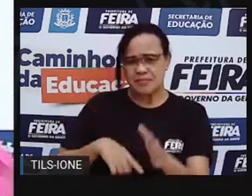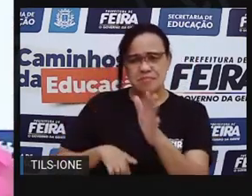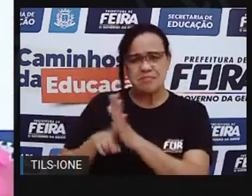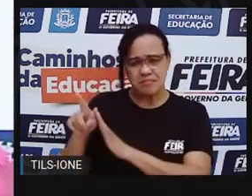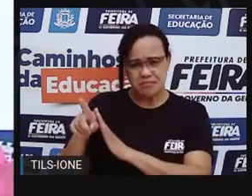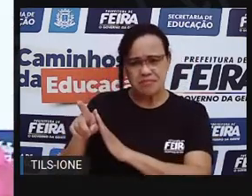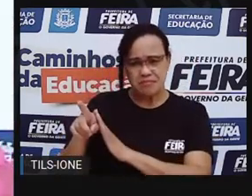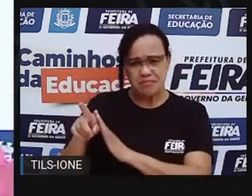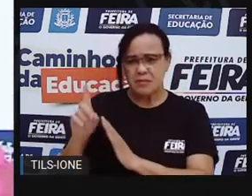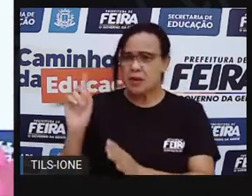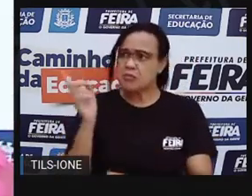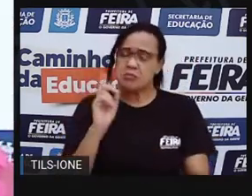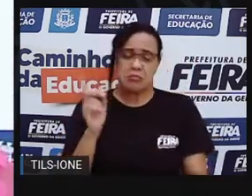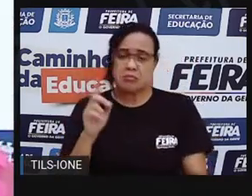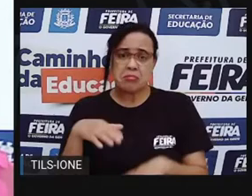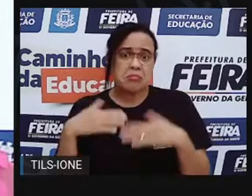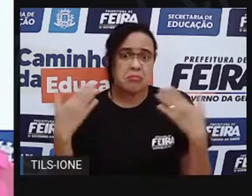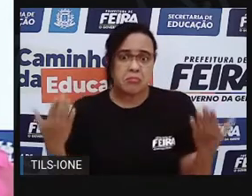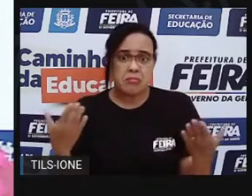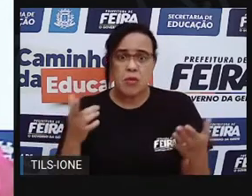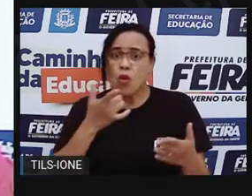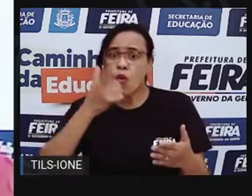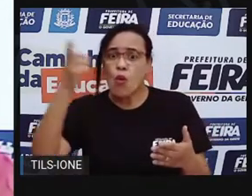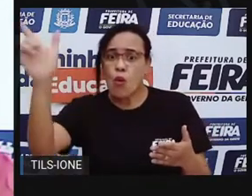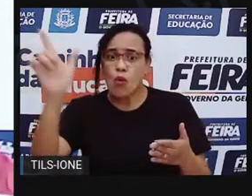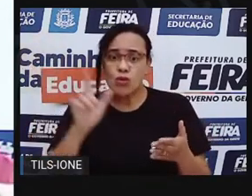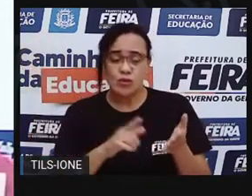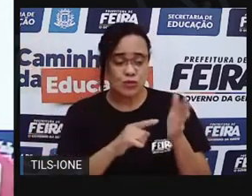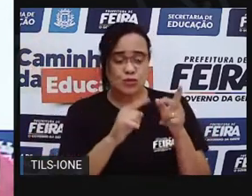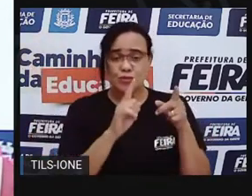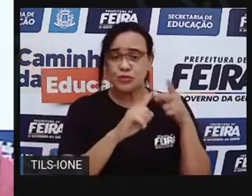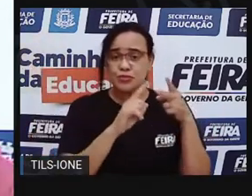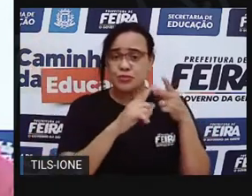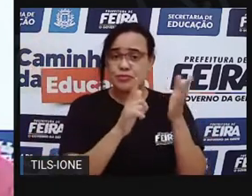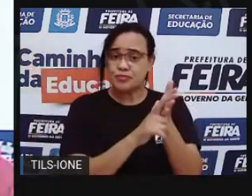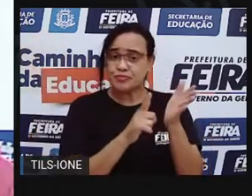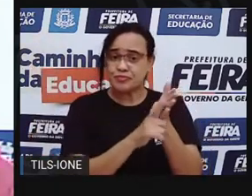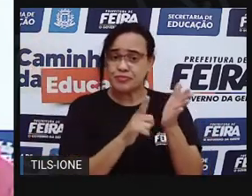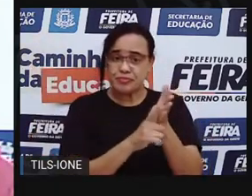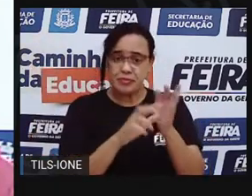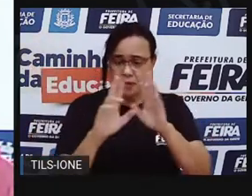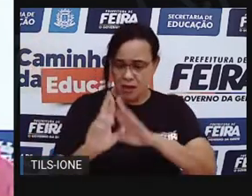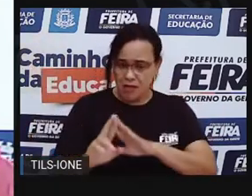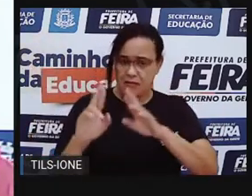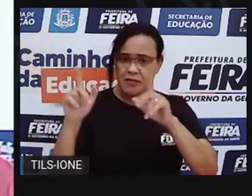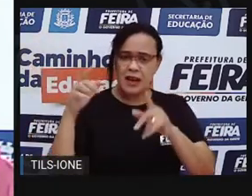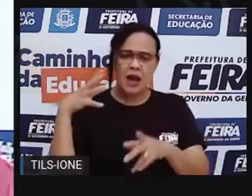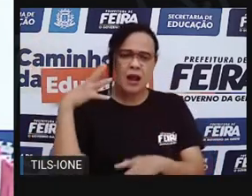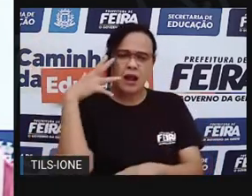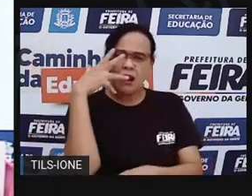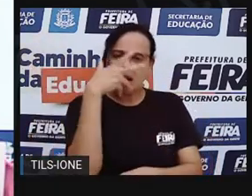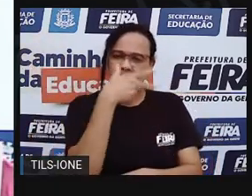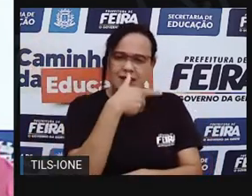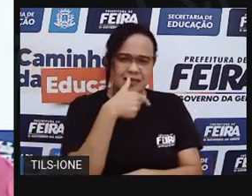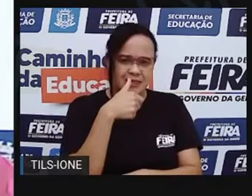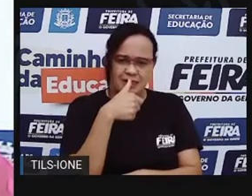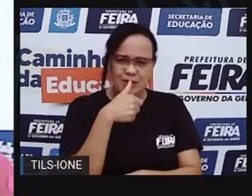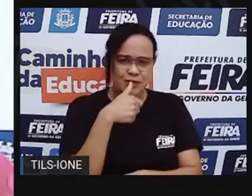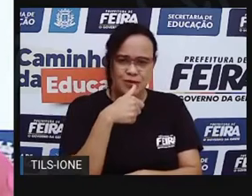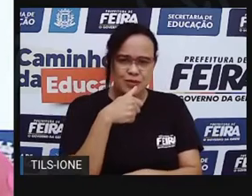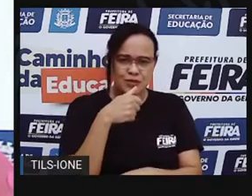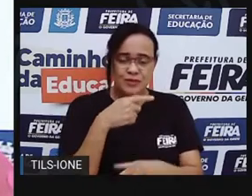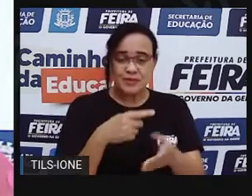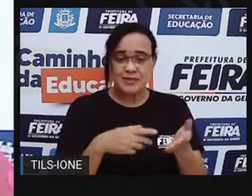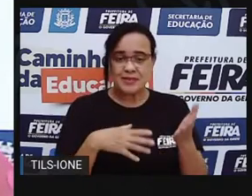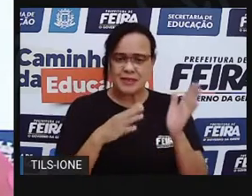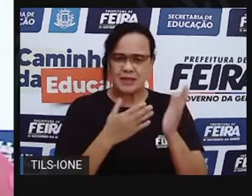aprendendo agora. Olha esse aqui, pra Elisa. Que lindo, como é diferente. Que lindo esse convite, Procy. Esse convite é